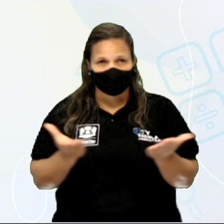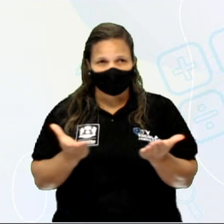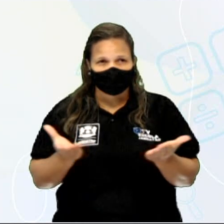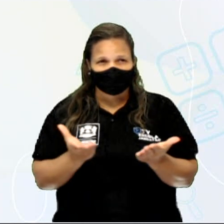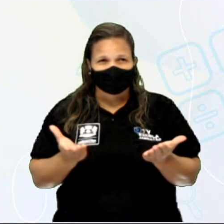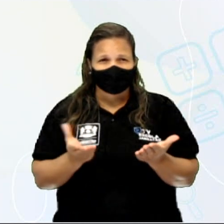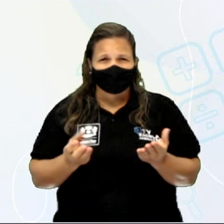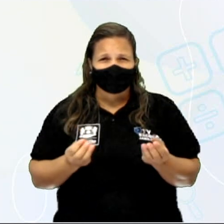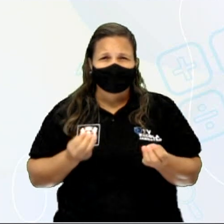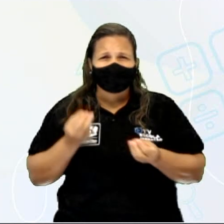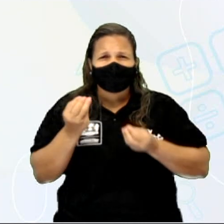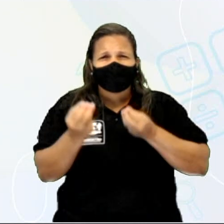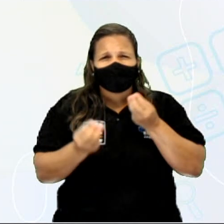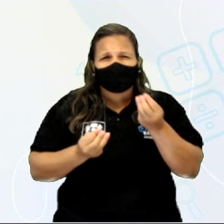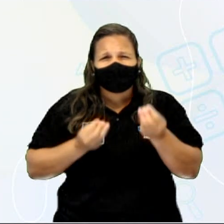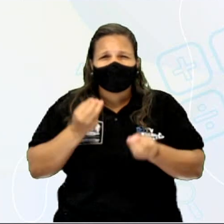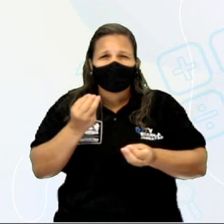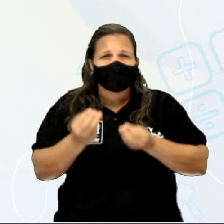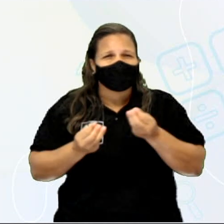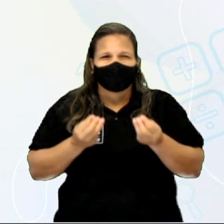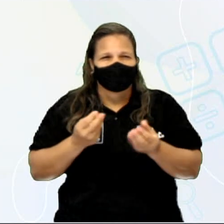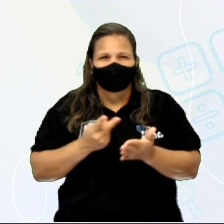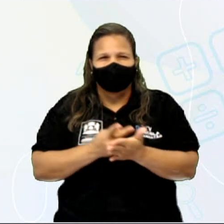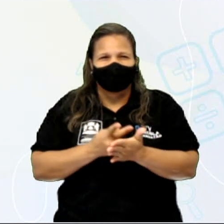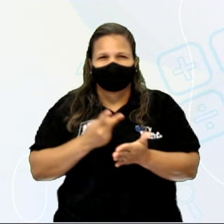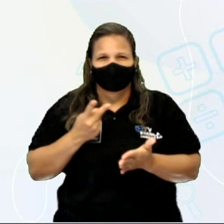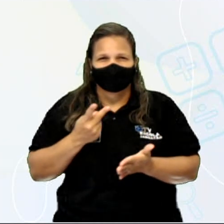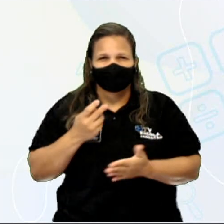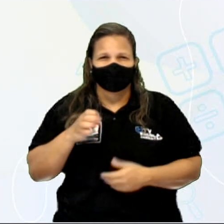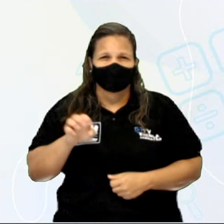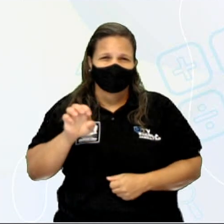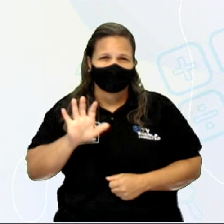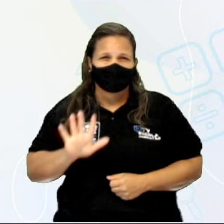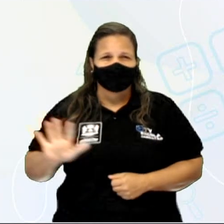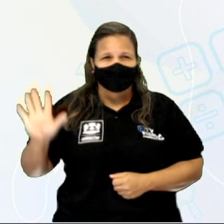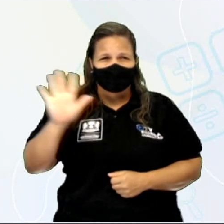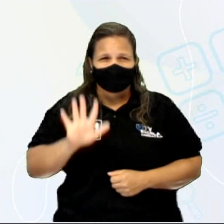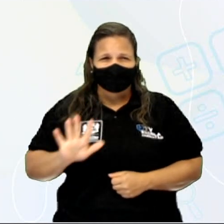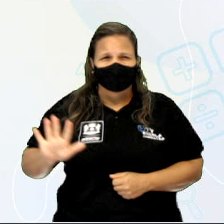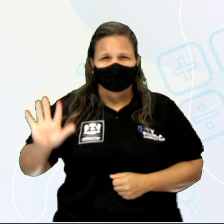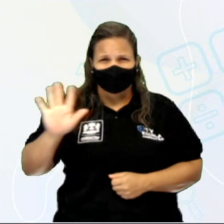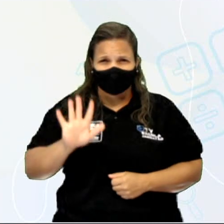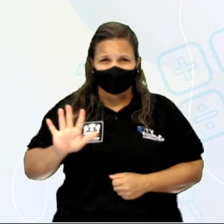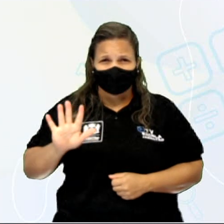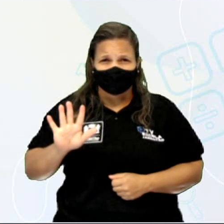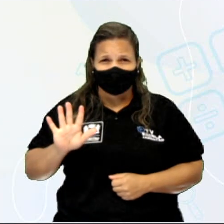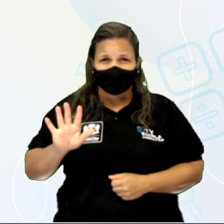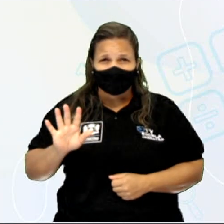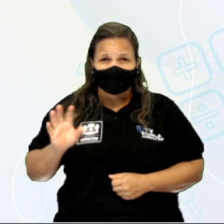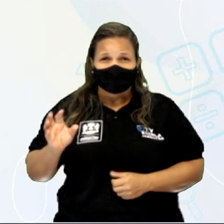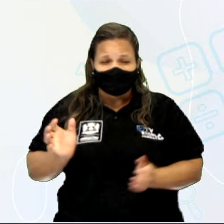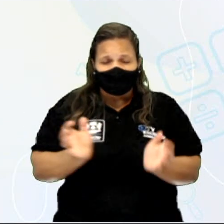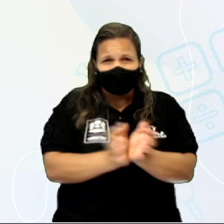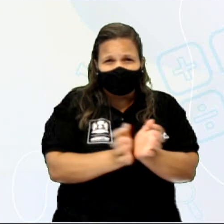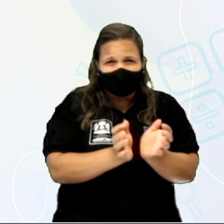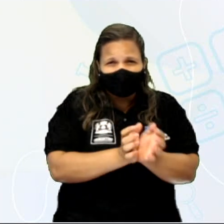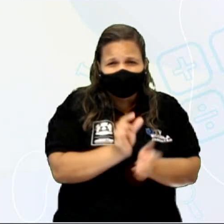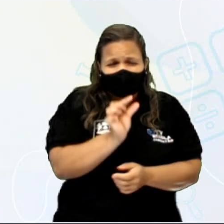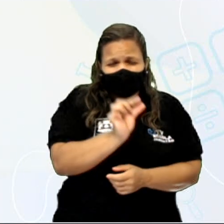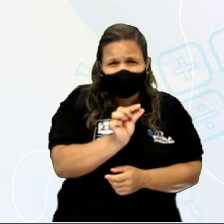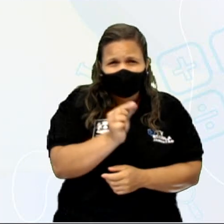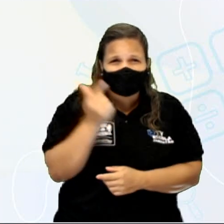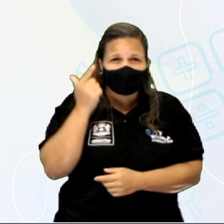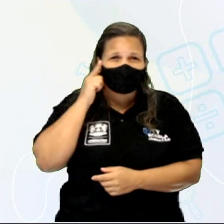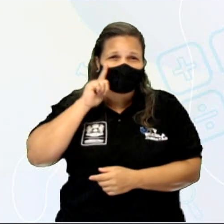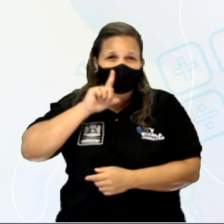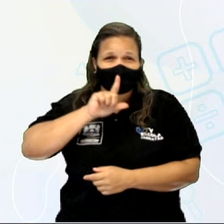Como então foi possível que os espanhóis, com um número muito inferior ao dos povos nativos, conseguiram dominar os